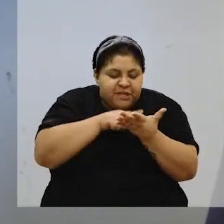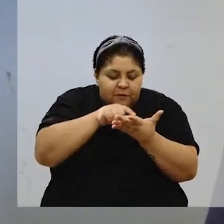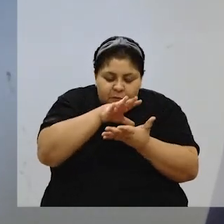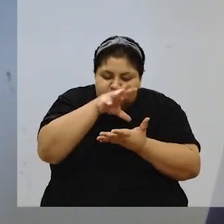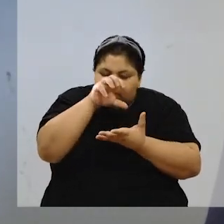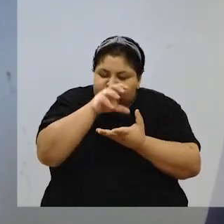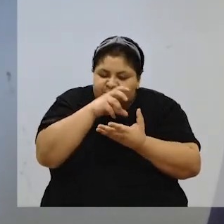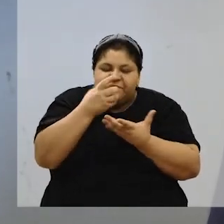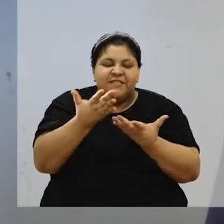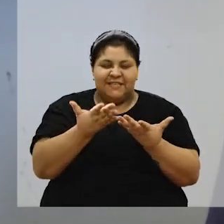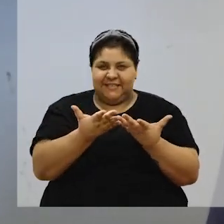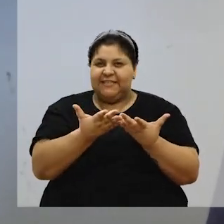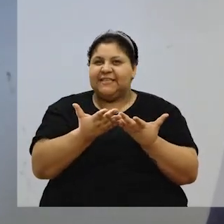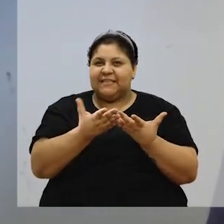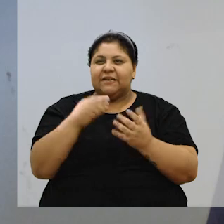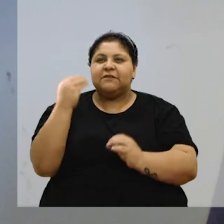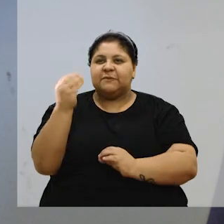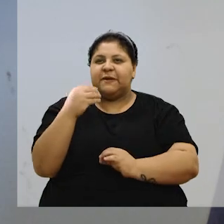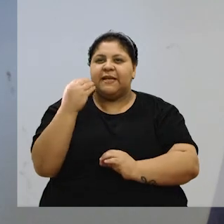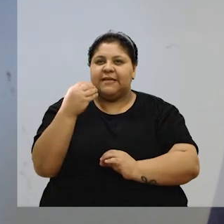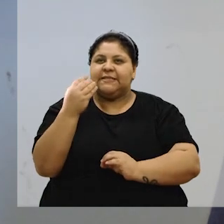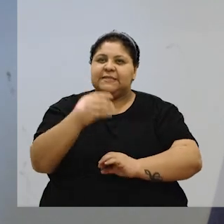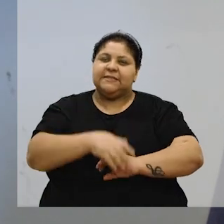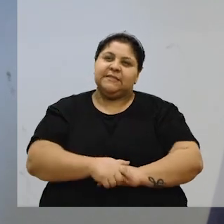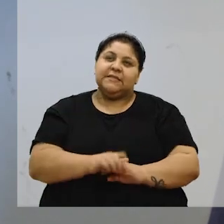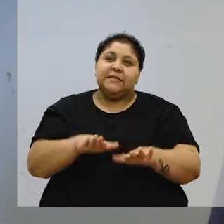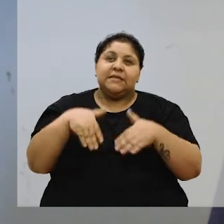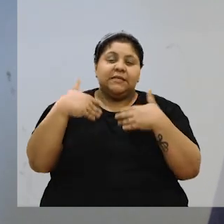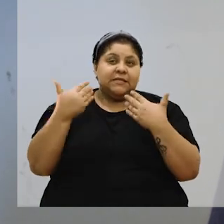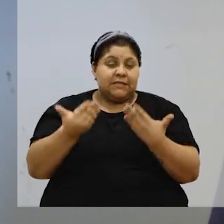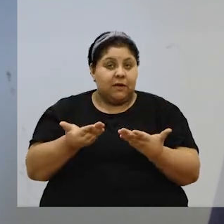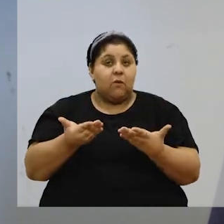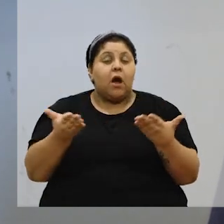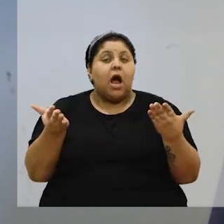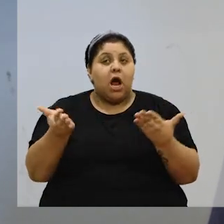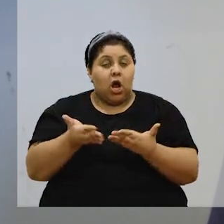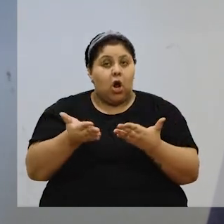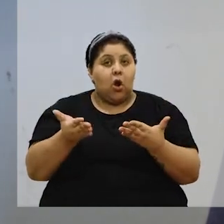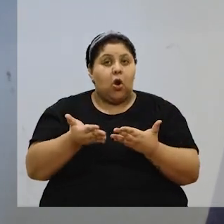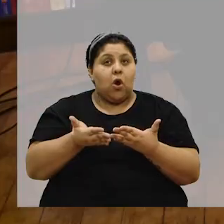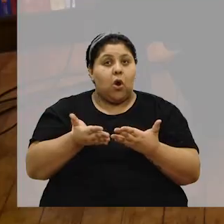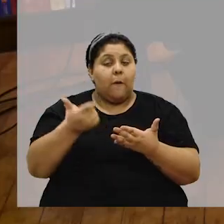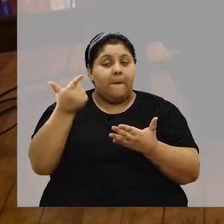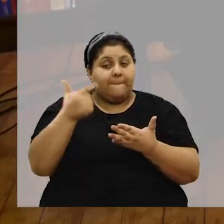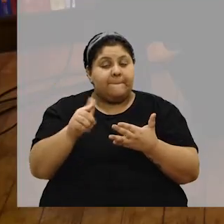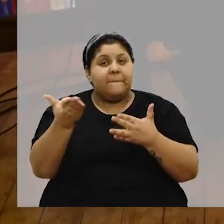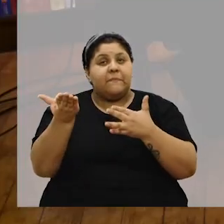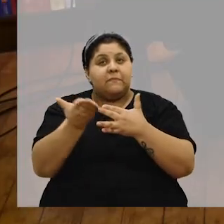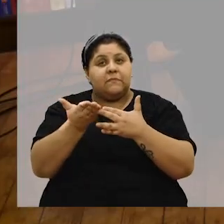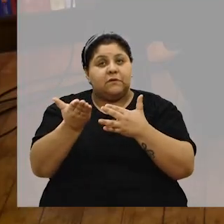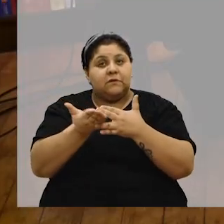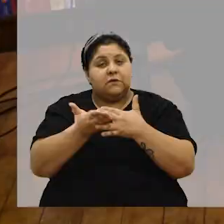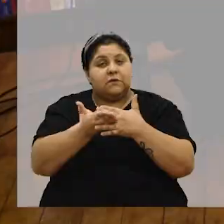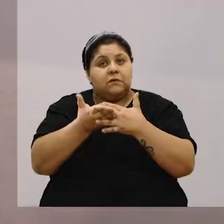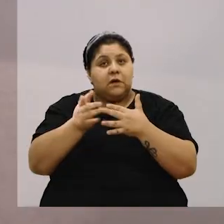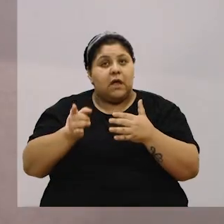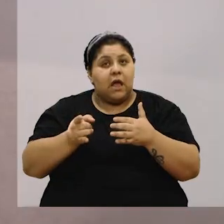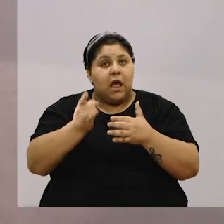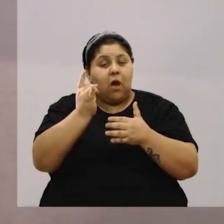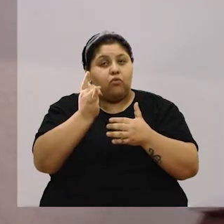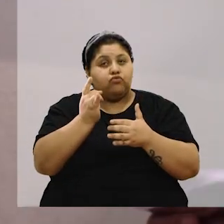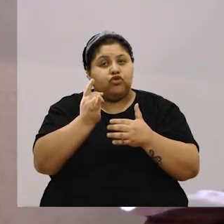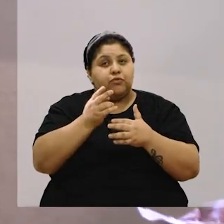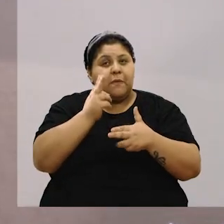justamente, né, pelo cheiro, enfim, né, por outro tipo de experiência, né? Então nós vamos chamar agora